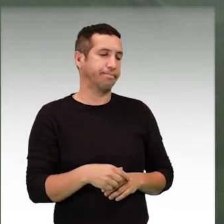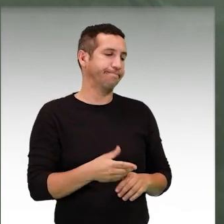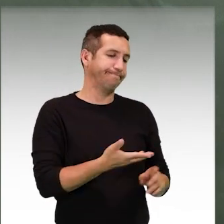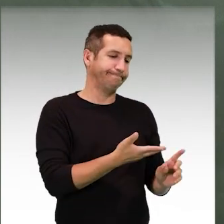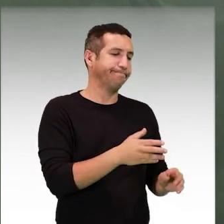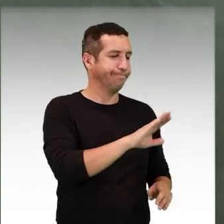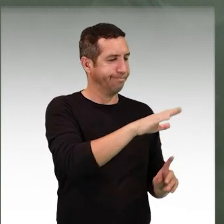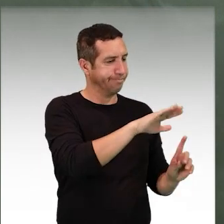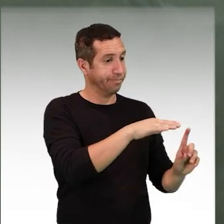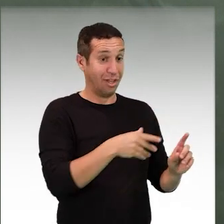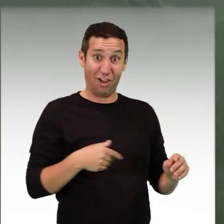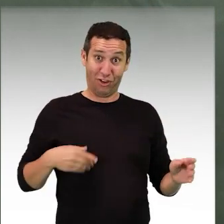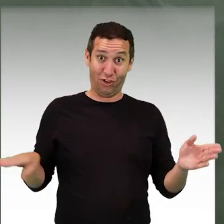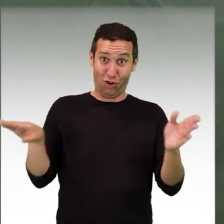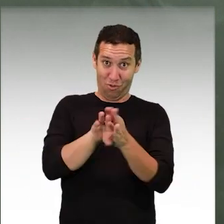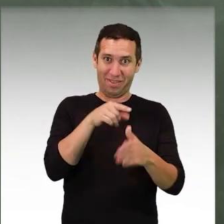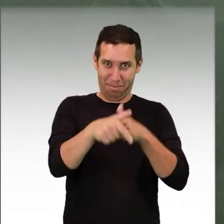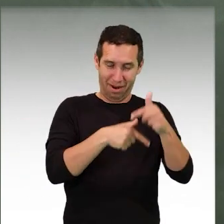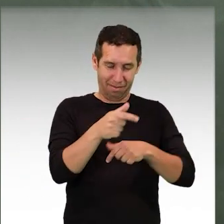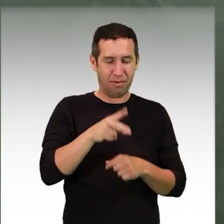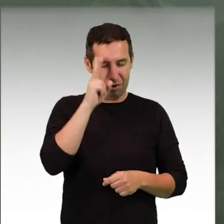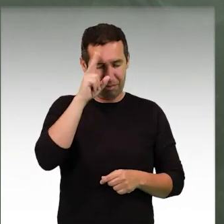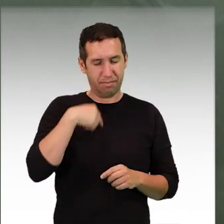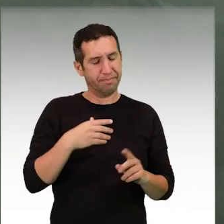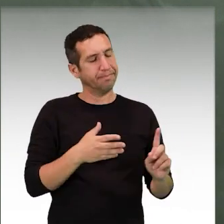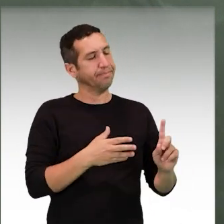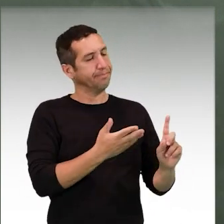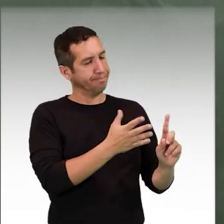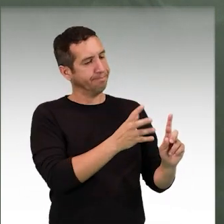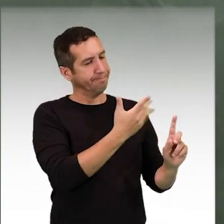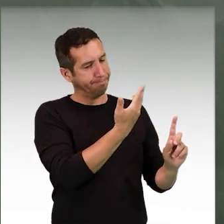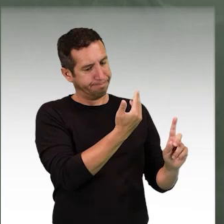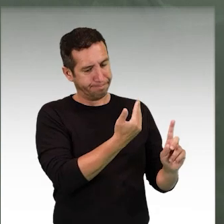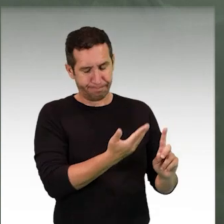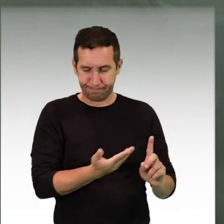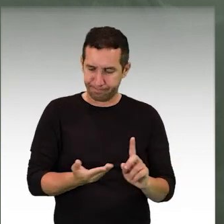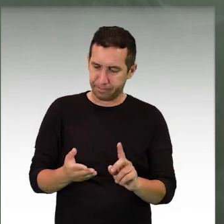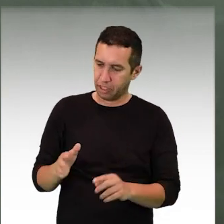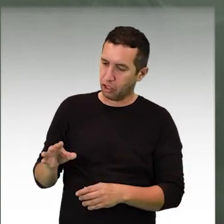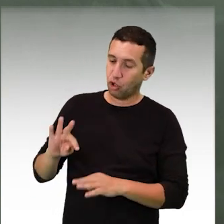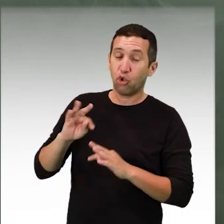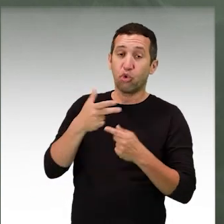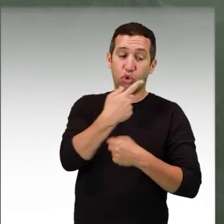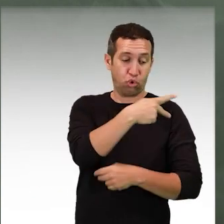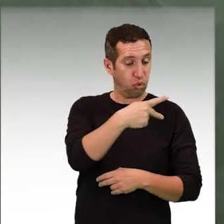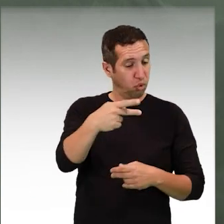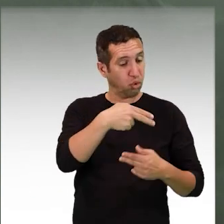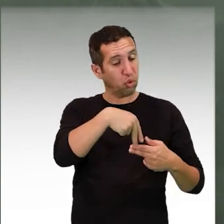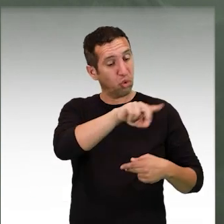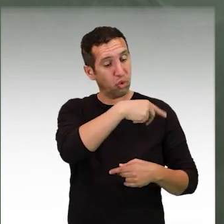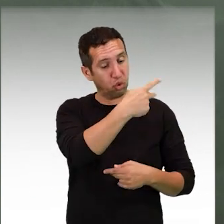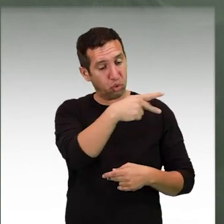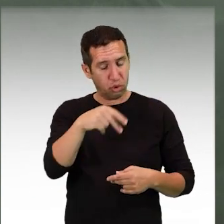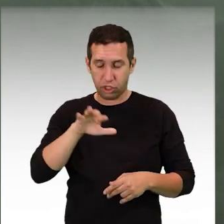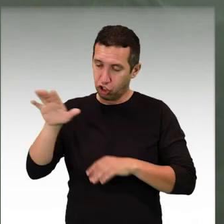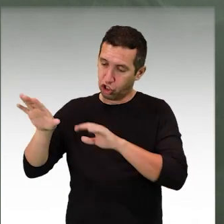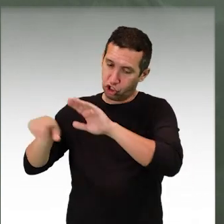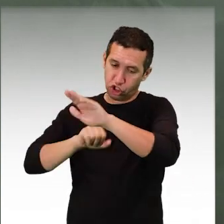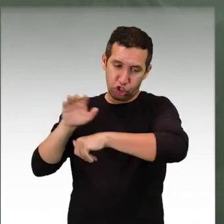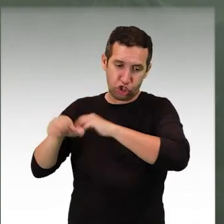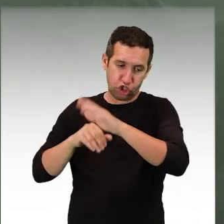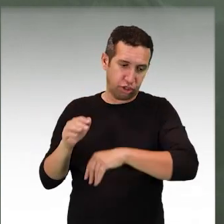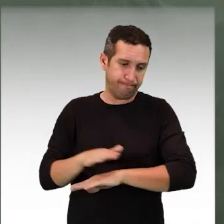fomos escoltados. Quando chegamos na empresa, até o nosso armário para retirar todos os